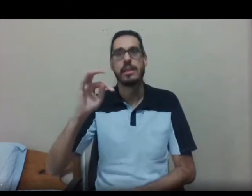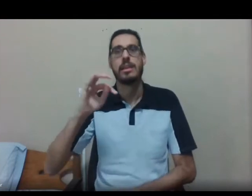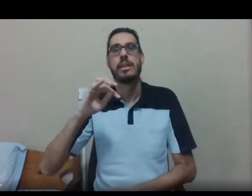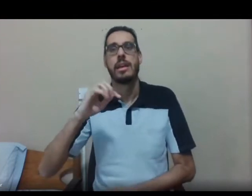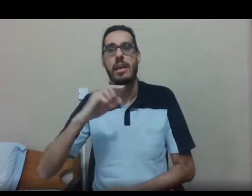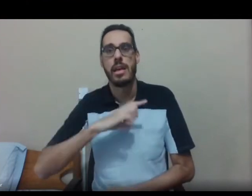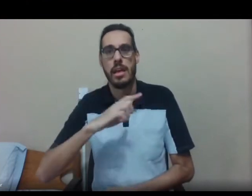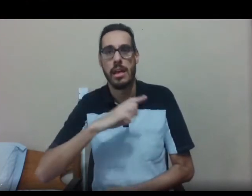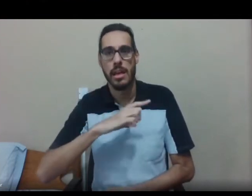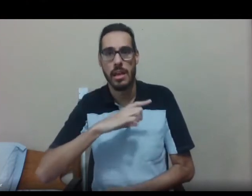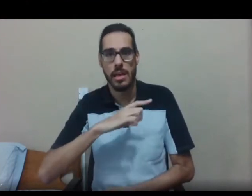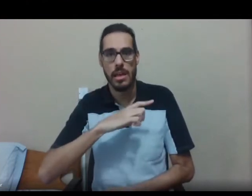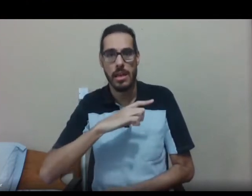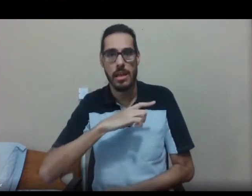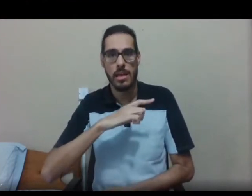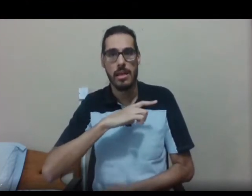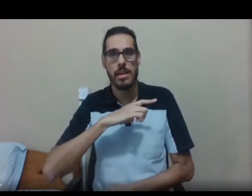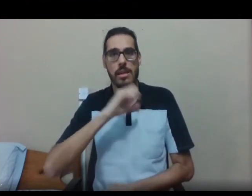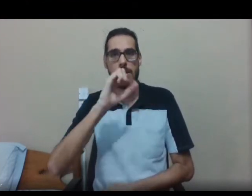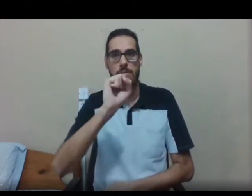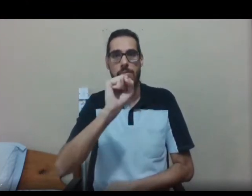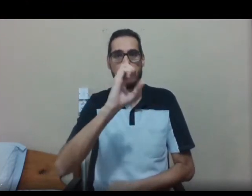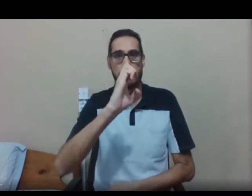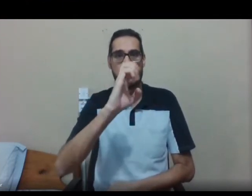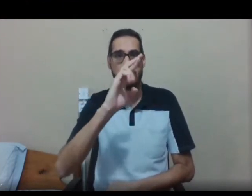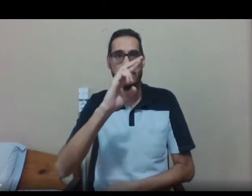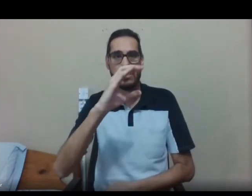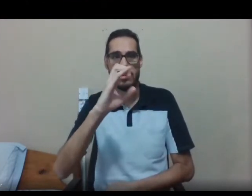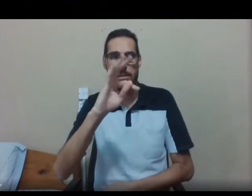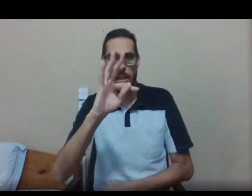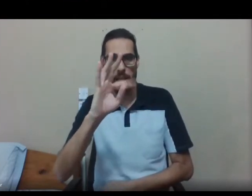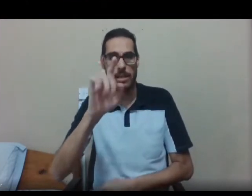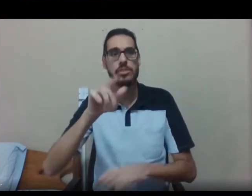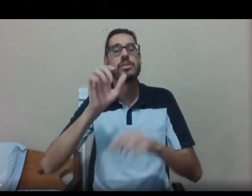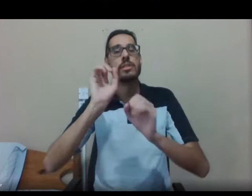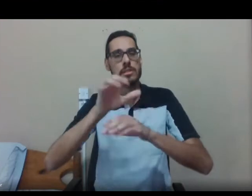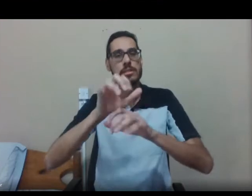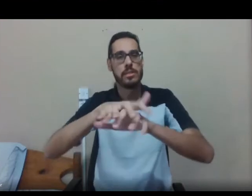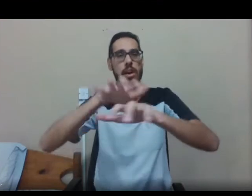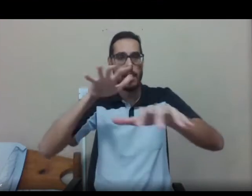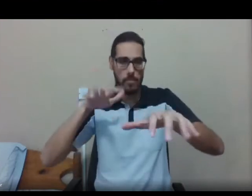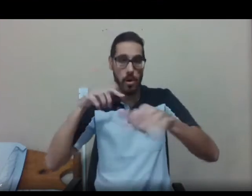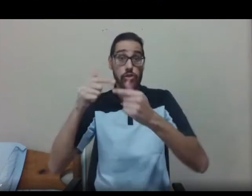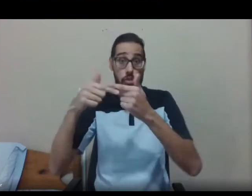em termos de atividades aí também, para além desse período de planejamento